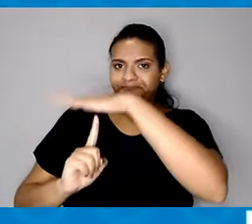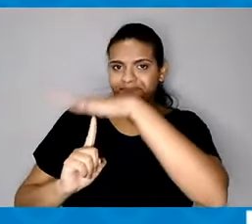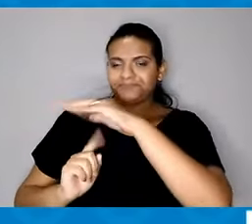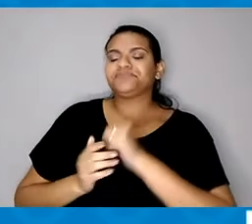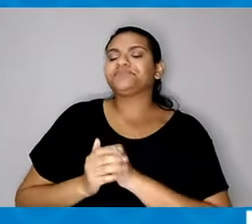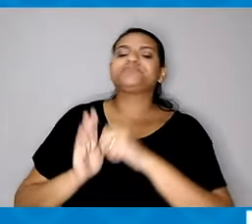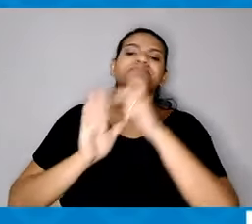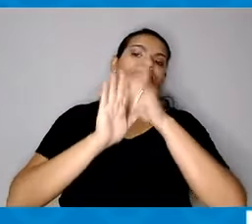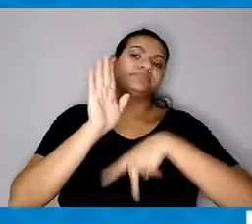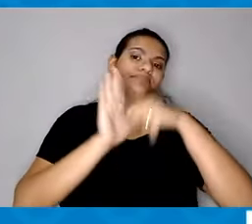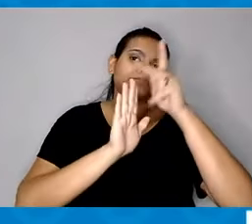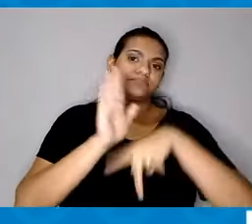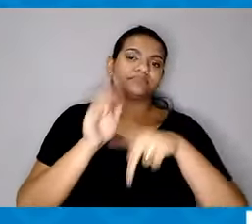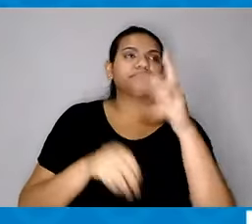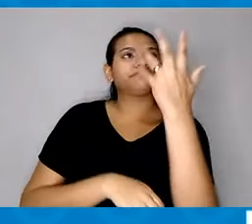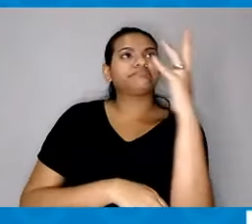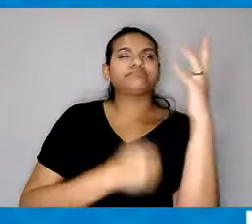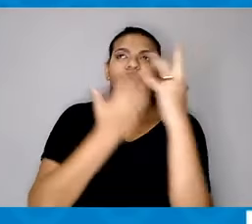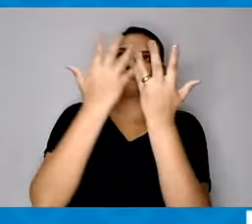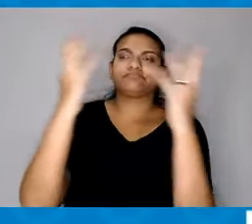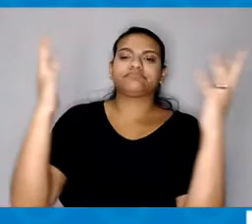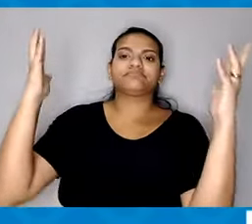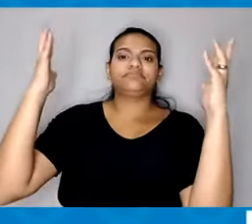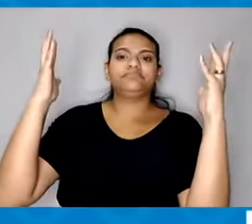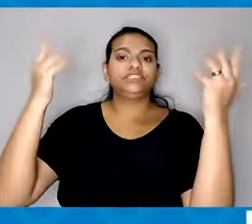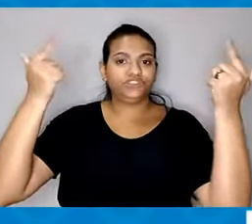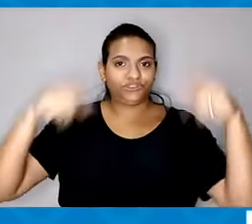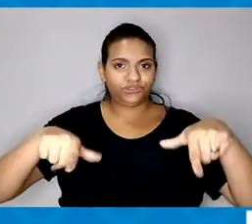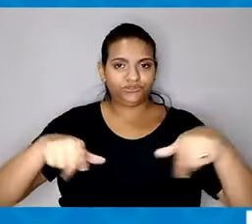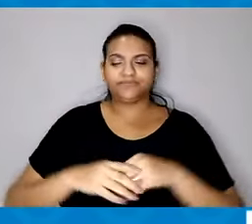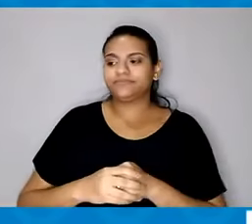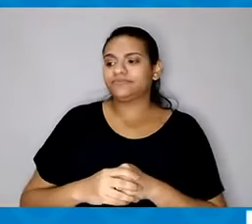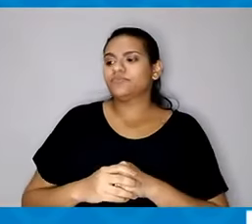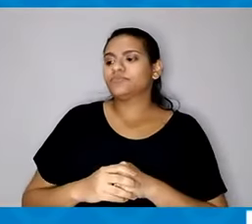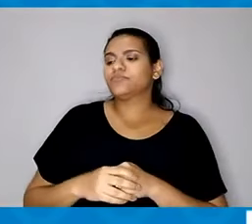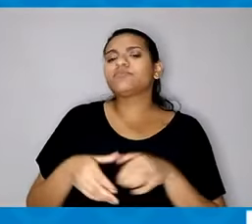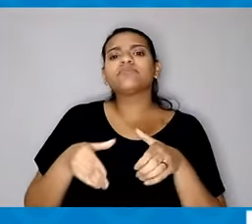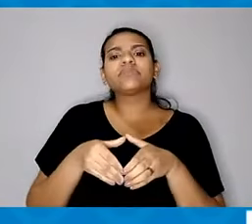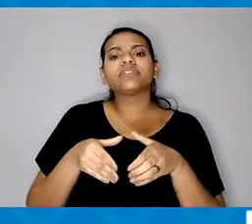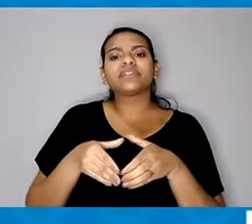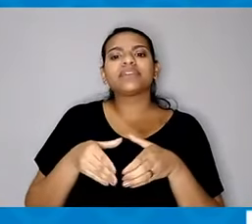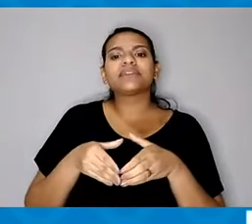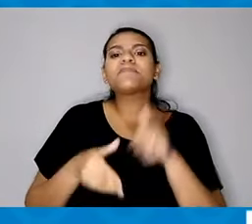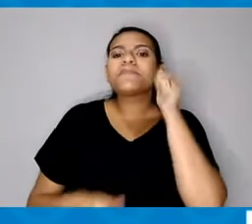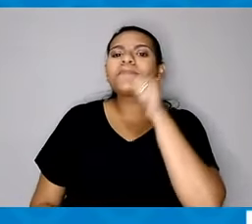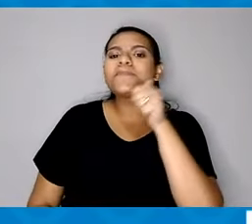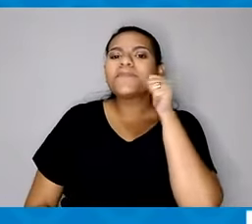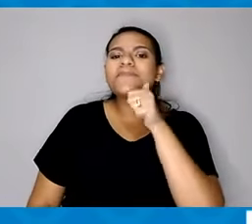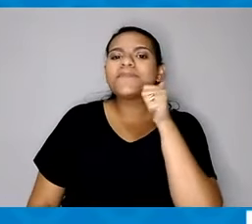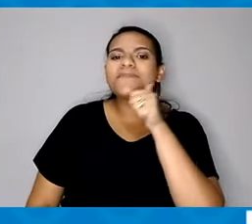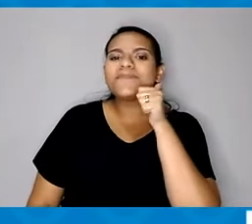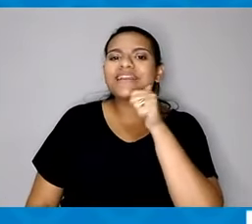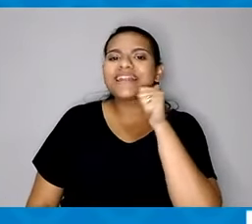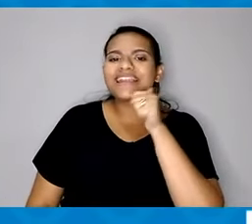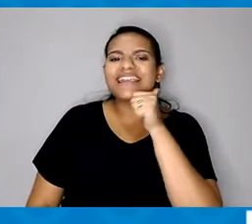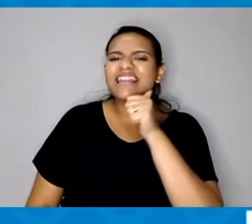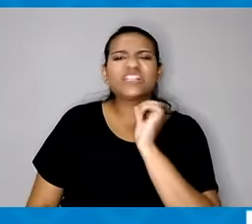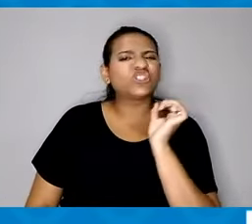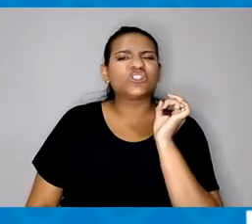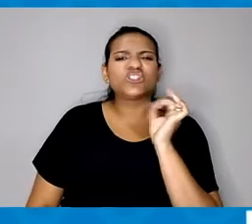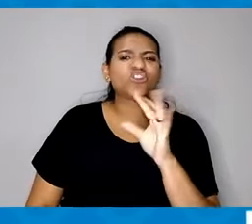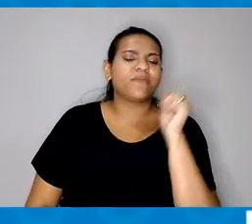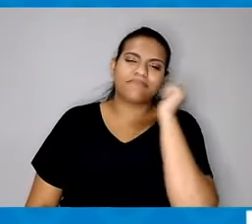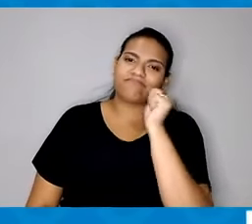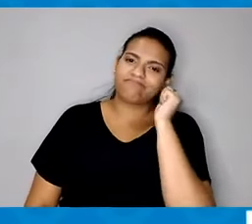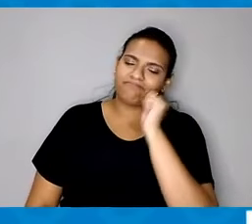mini foguetes. Esse foi o projeto da equipe formada somente por meninas e que foi uma das finalistas da